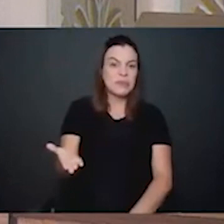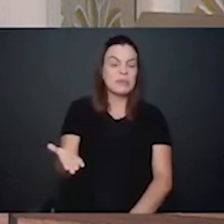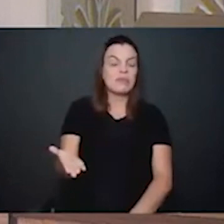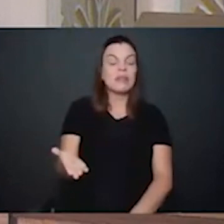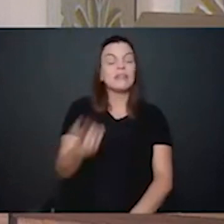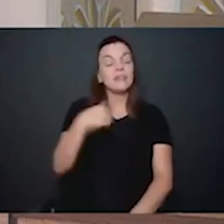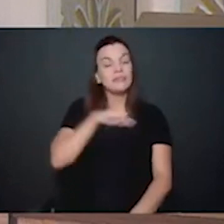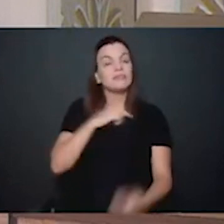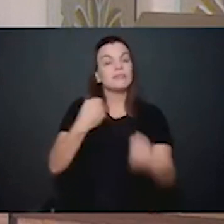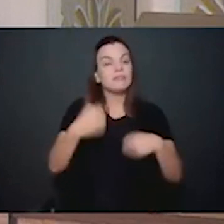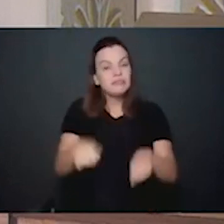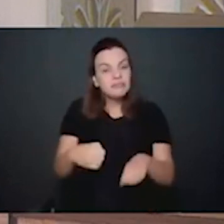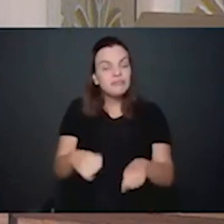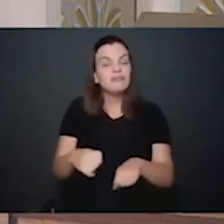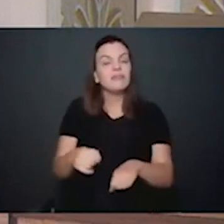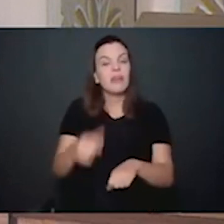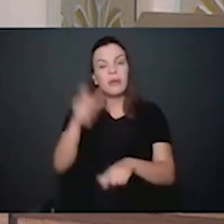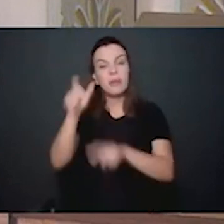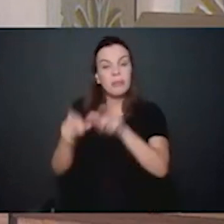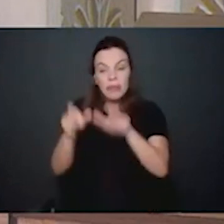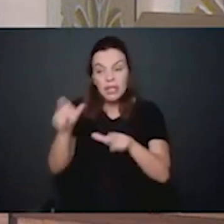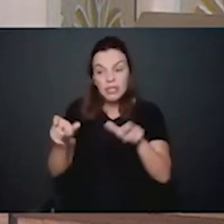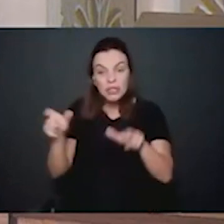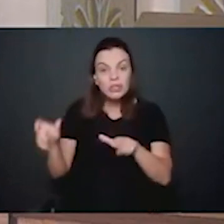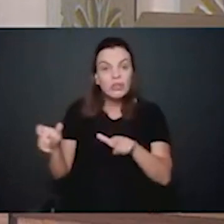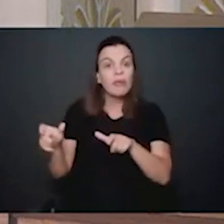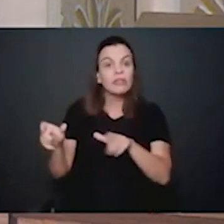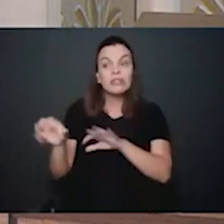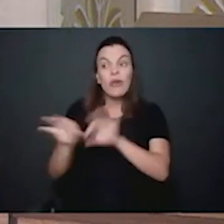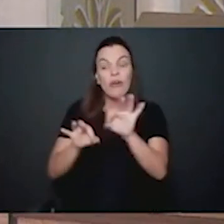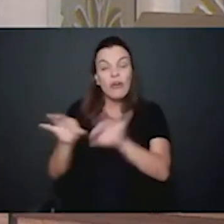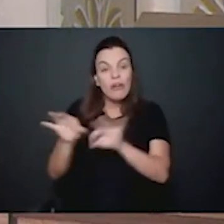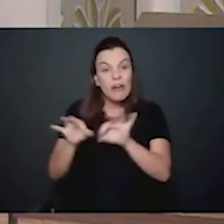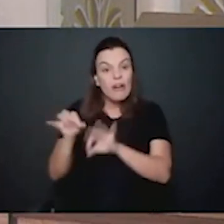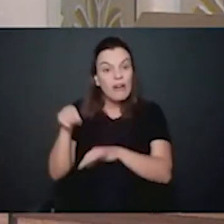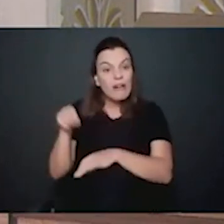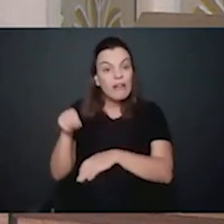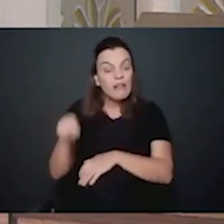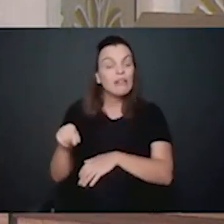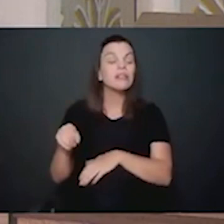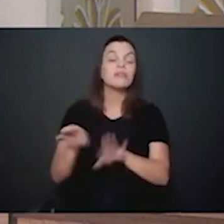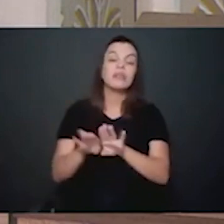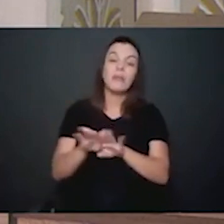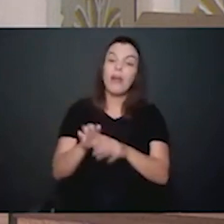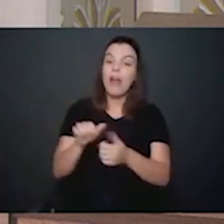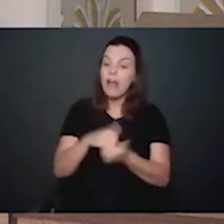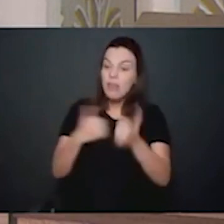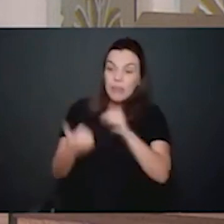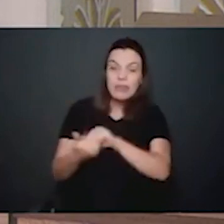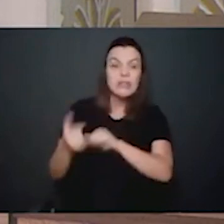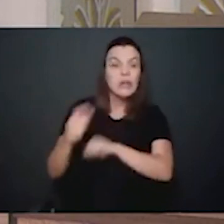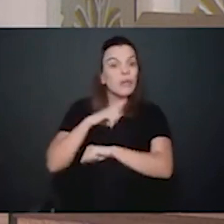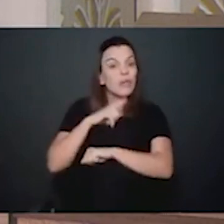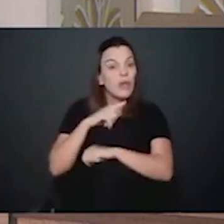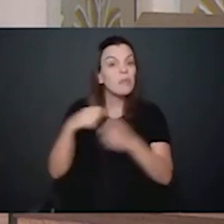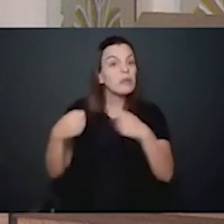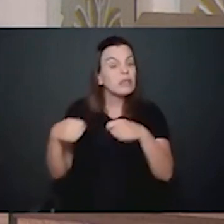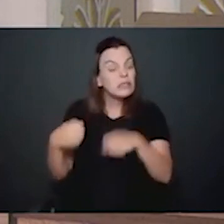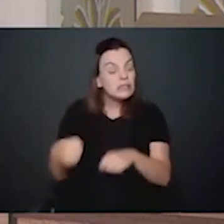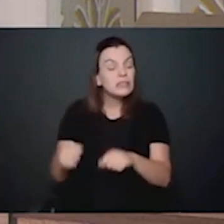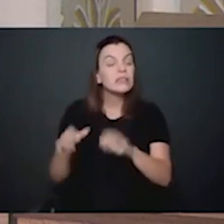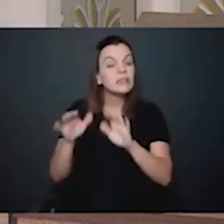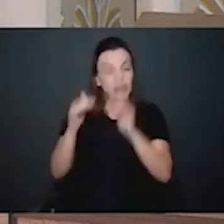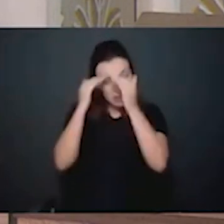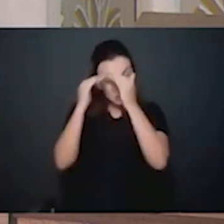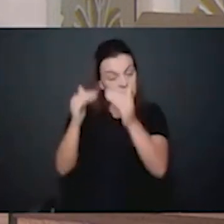organizadores também que precisam se adaptar a alguma situações precisam regulamentar a sua atividade mas nós precisamos do poder